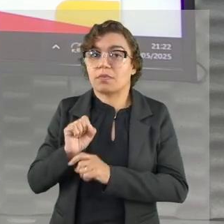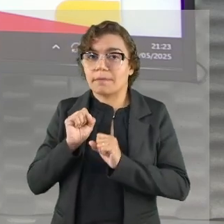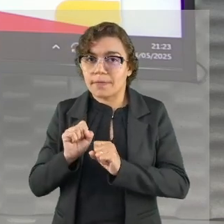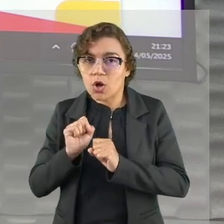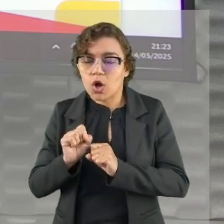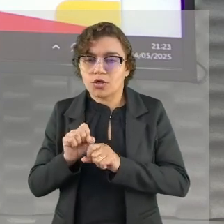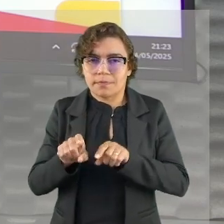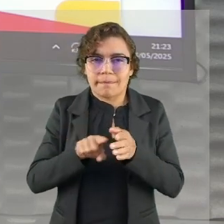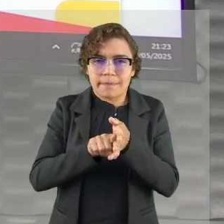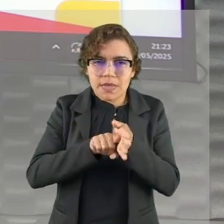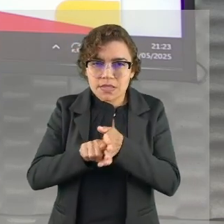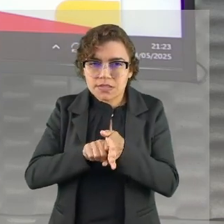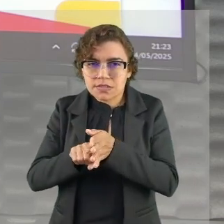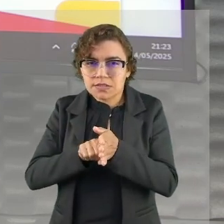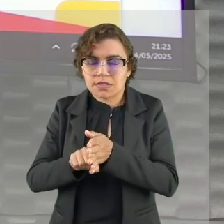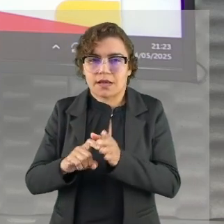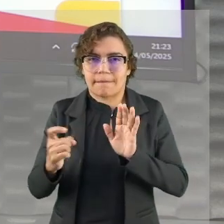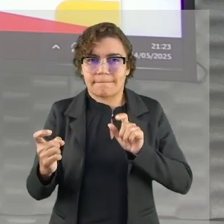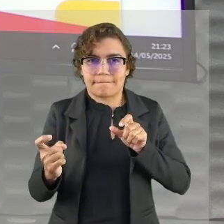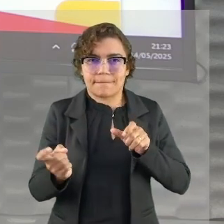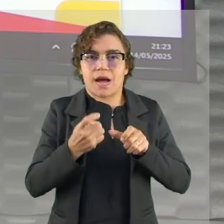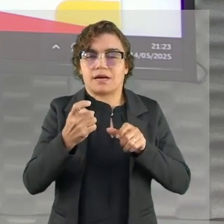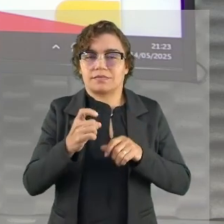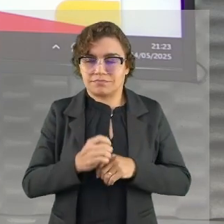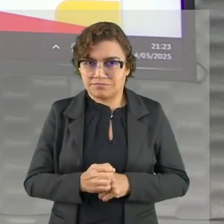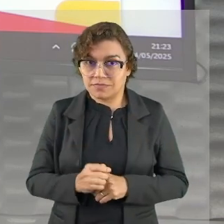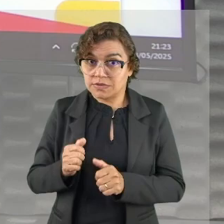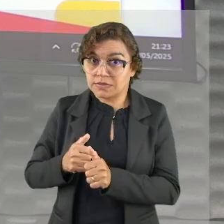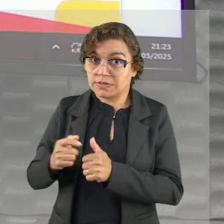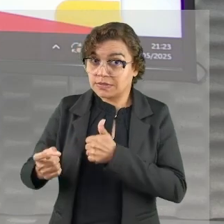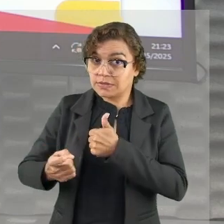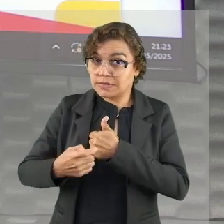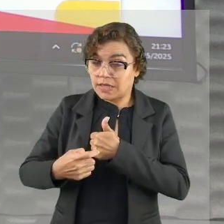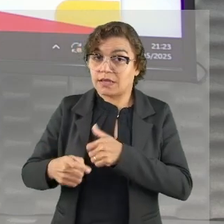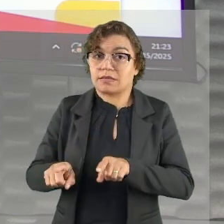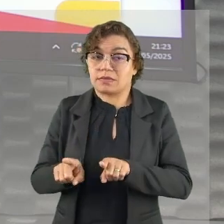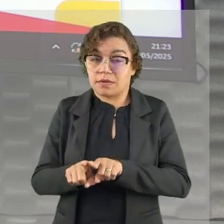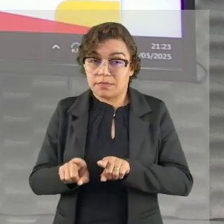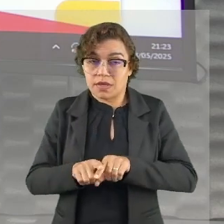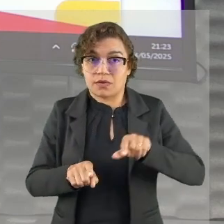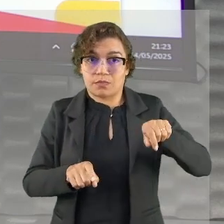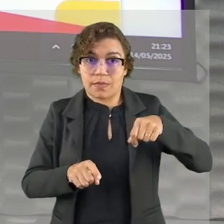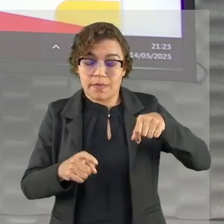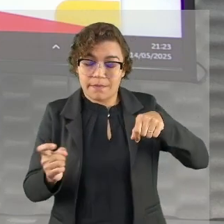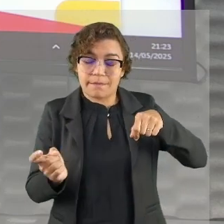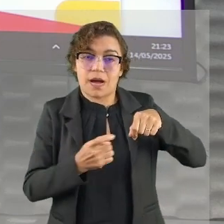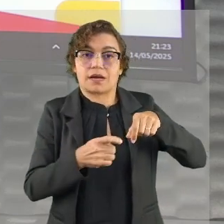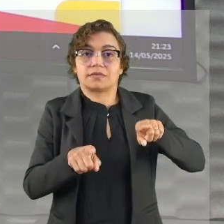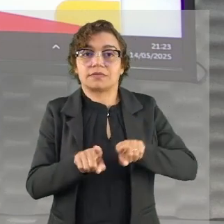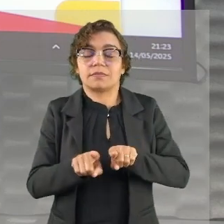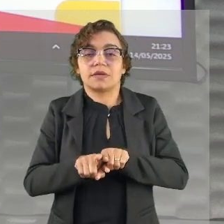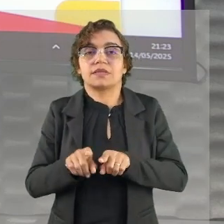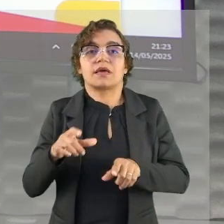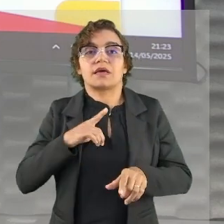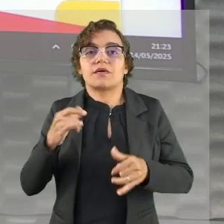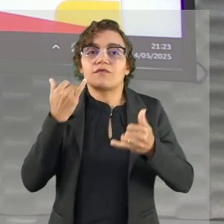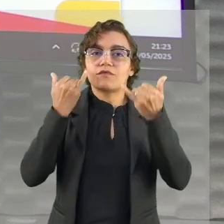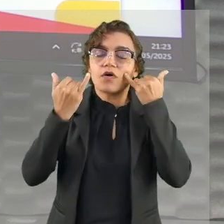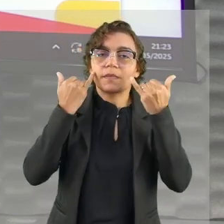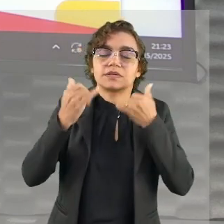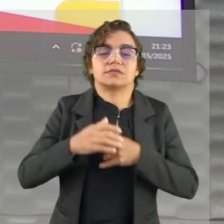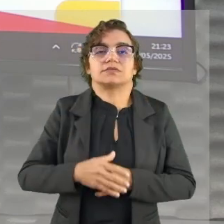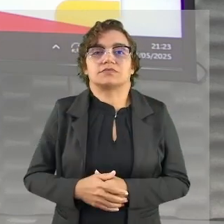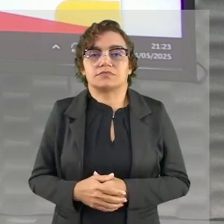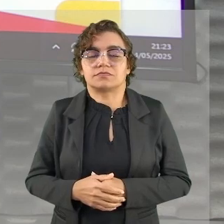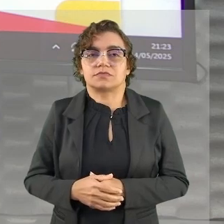e ó, clica lá, segue o nosso canal, tá? Ativa o sininho para receber informações quando chegar